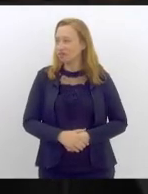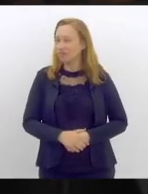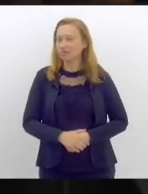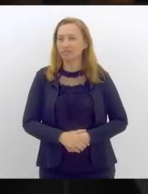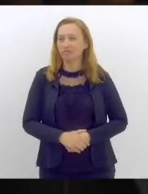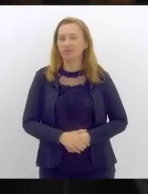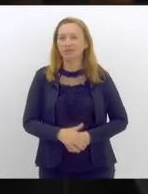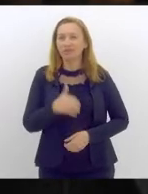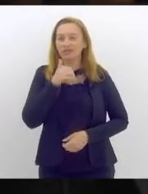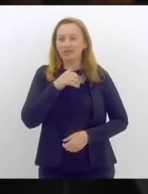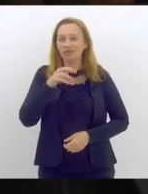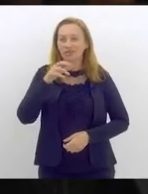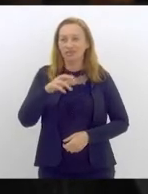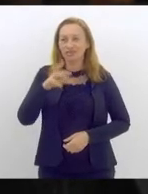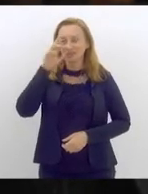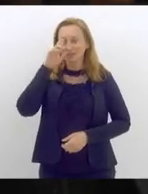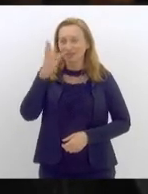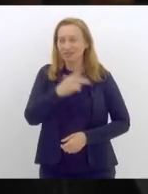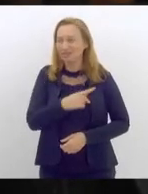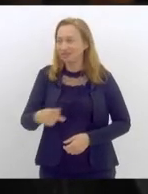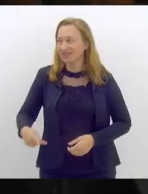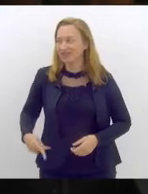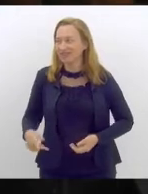senhora Presidente hoje